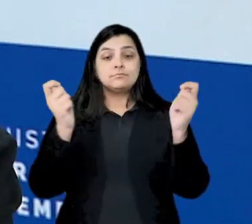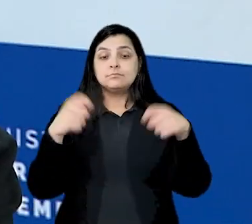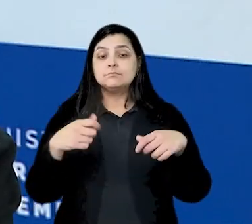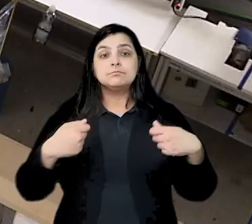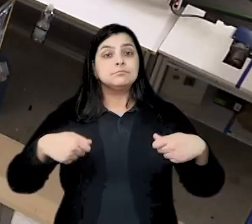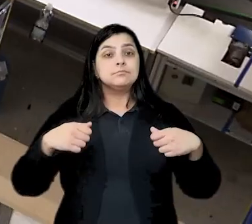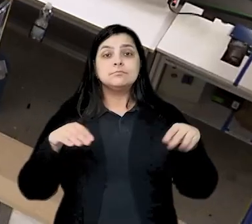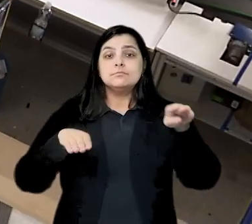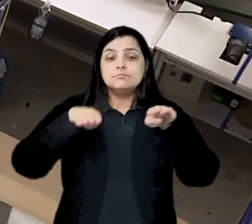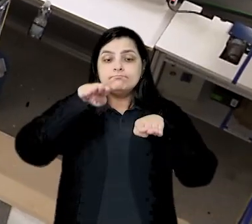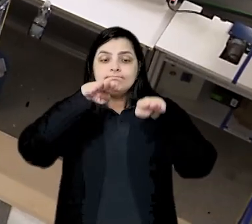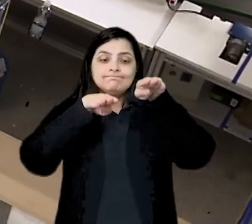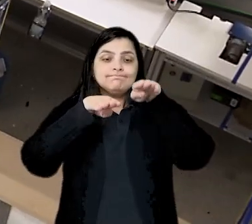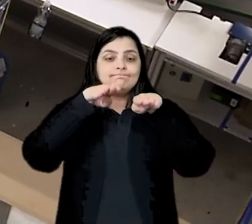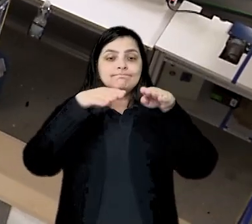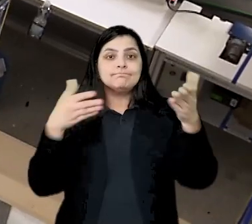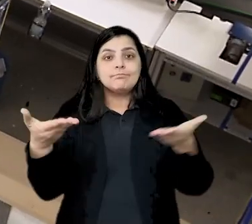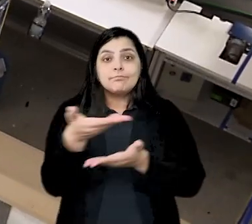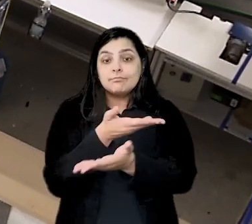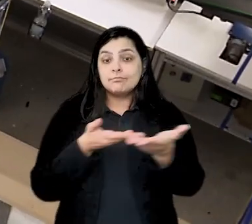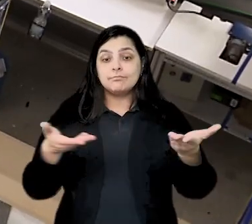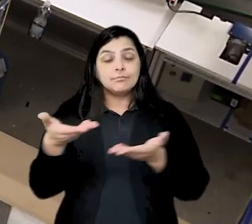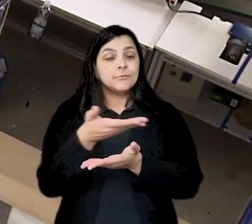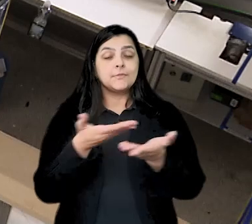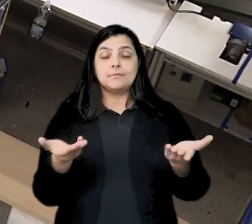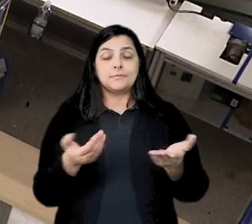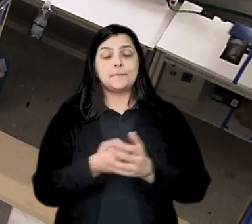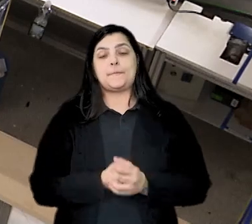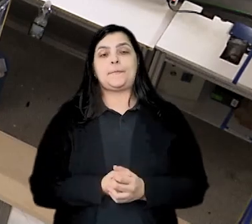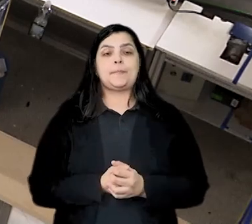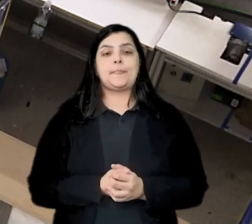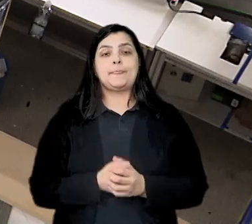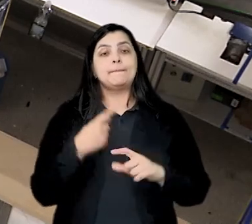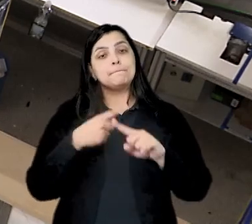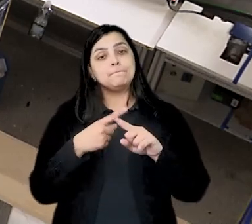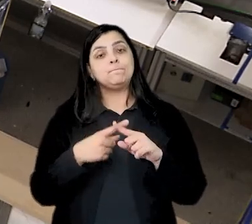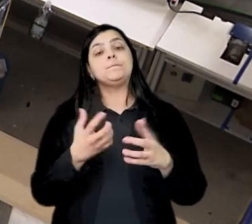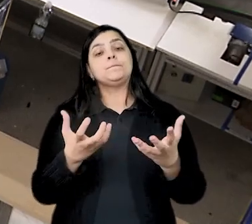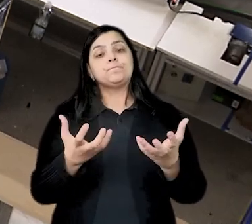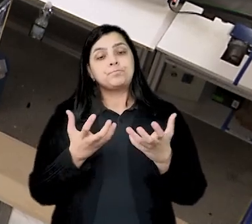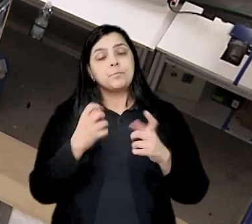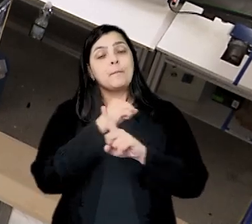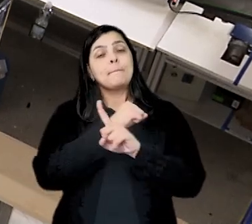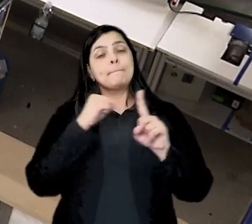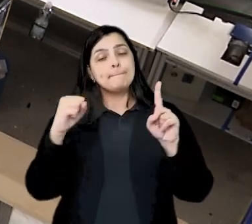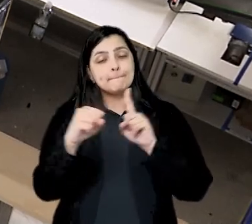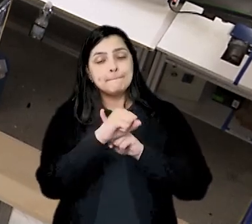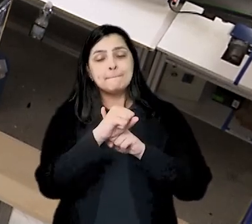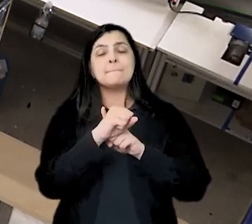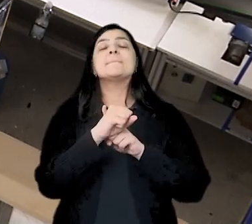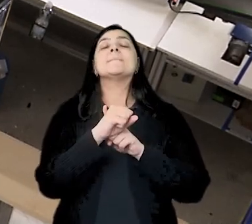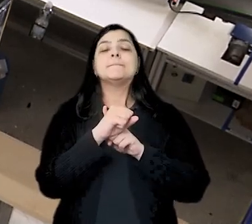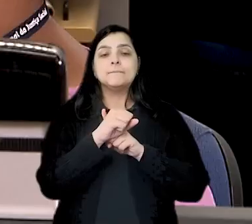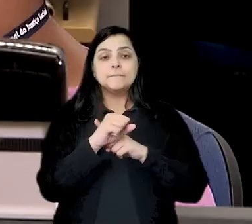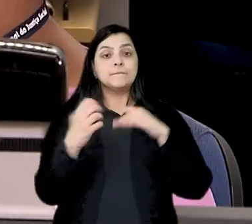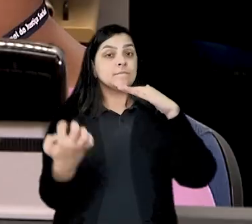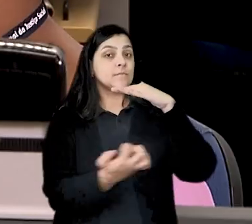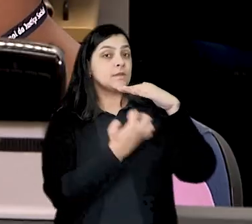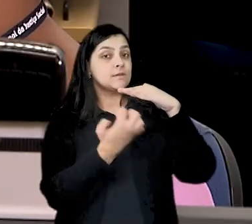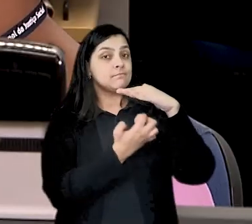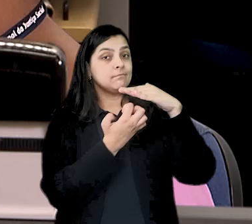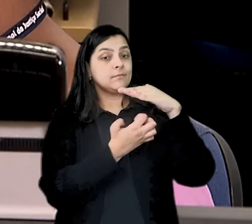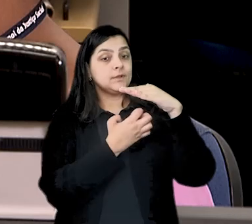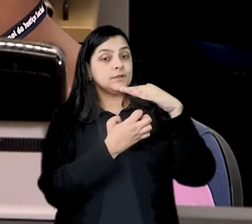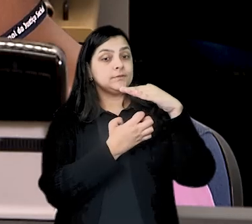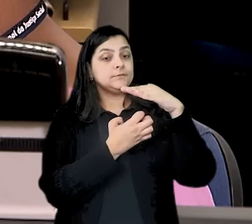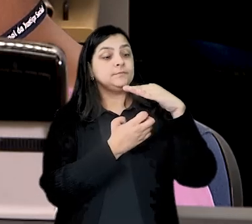precisa ser capaz de encontrar equilíbrios nessas relações, porque a gente gostaria de ter uma sociedade em que